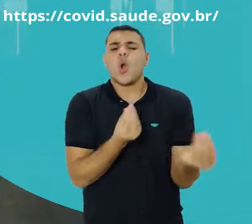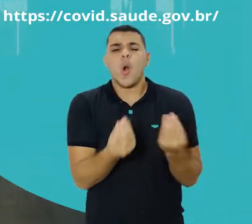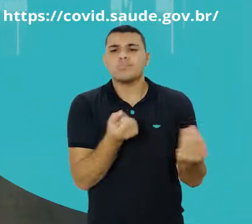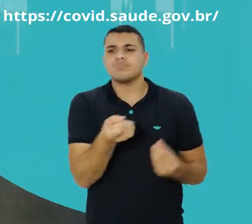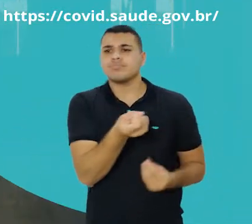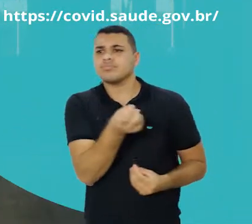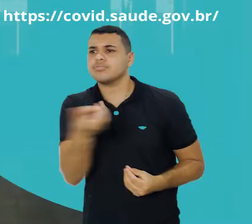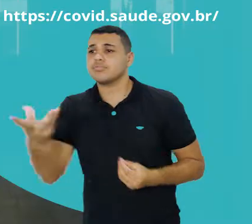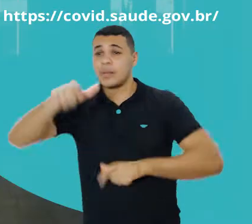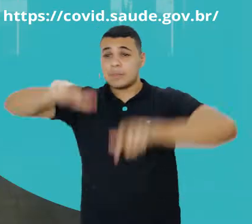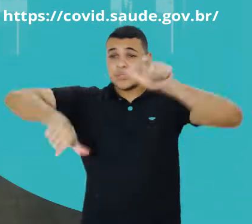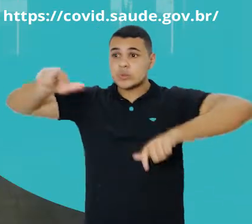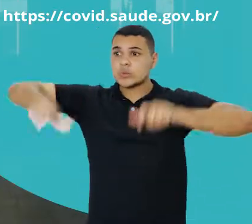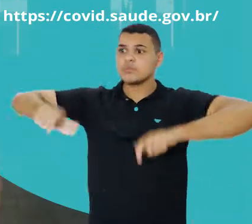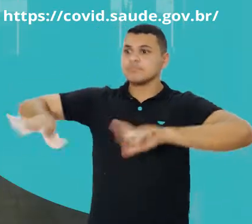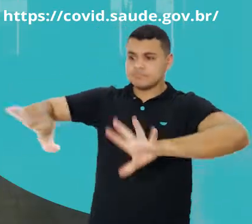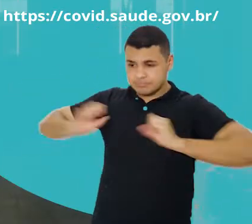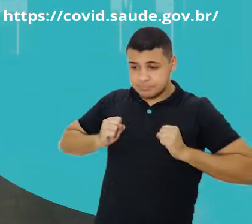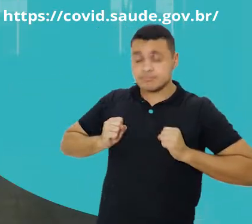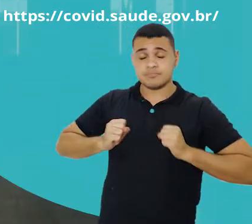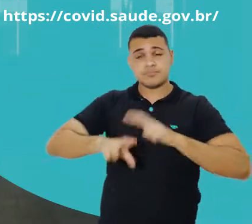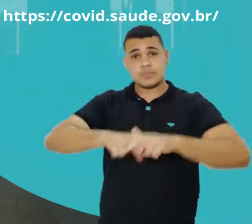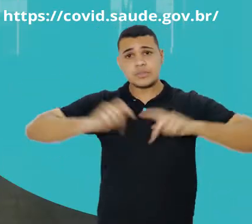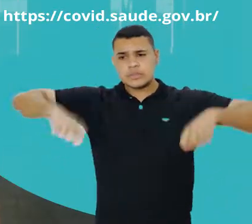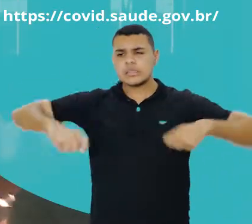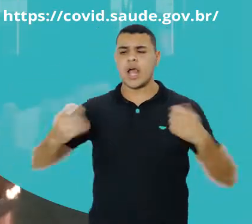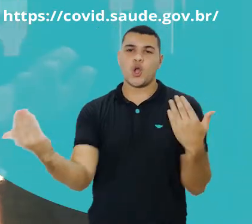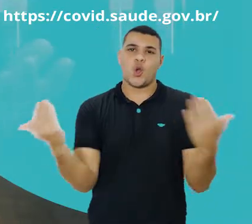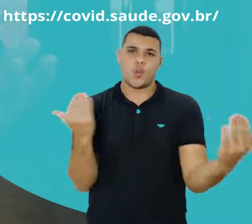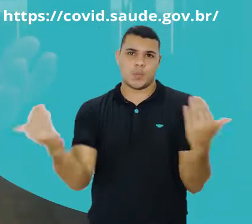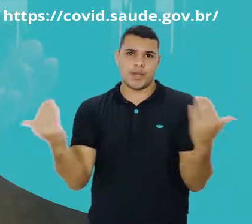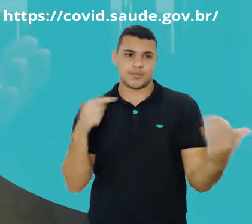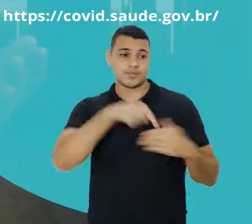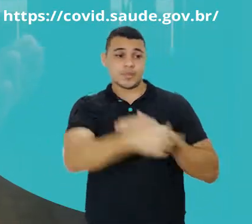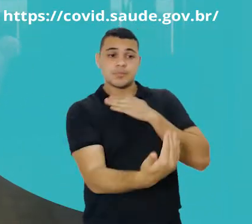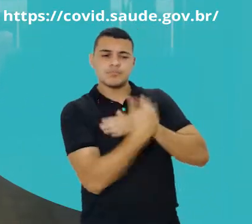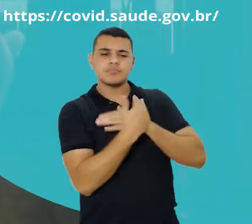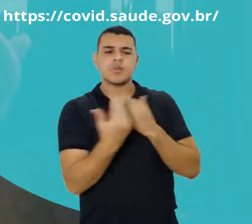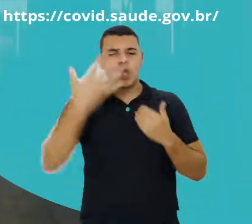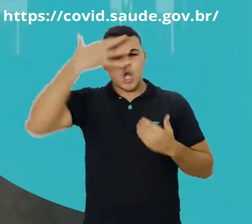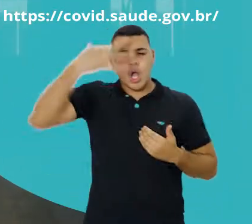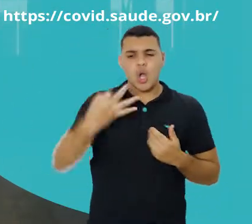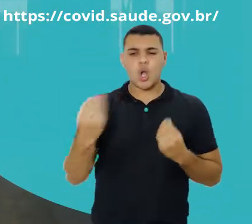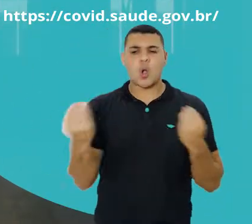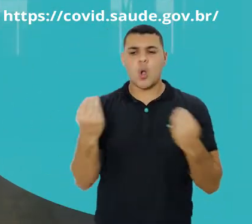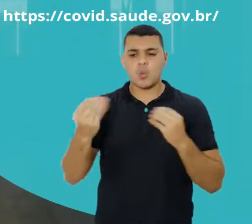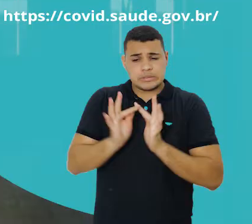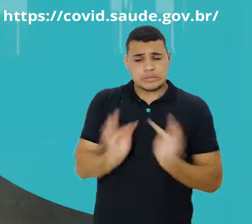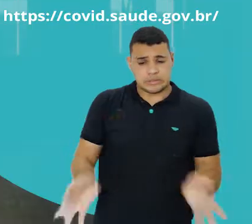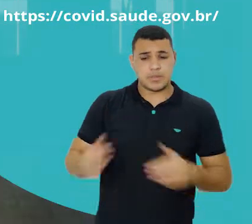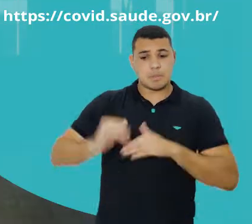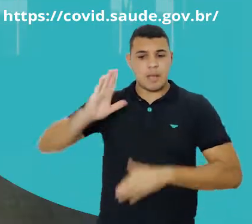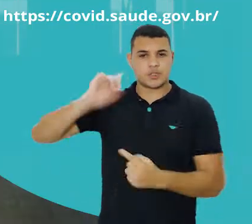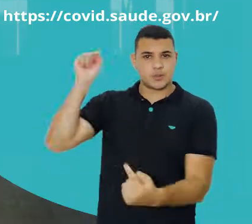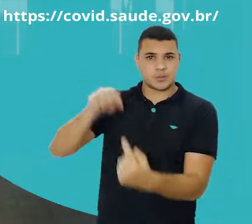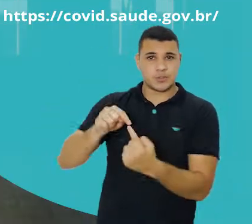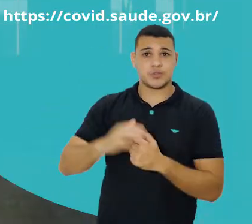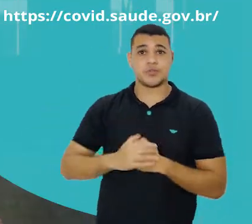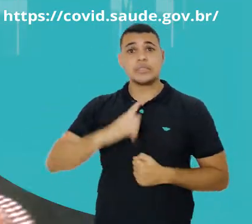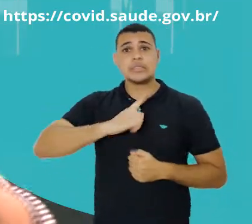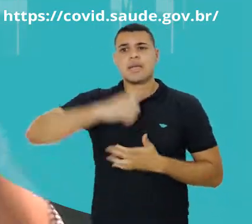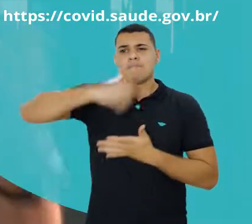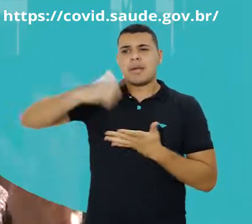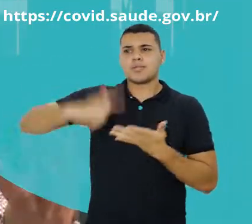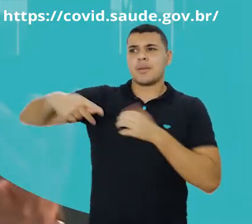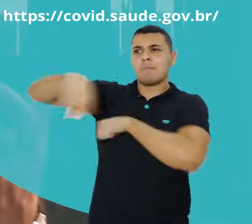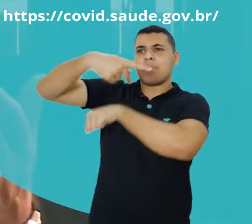contingente populacional, 100 mil habitantes, nos permite fazer comparações de maneira mais simples, mais objetivas,